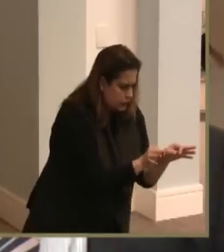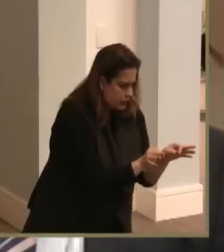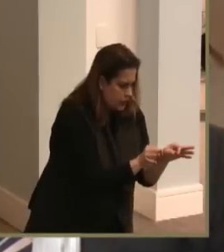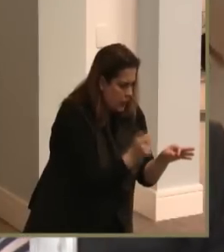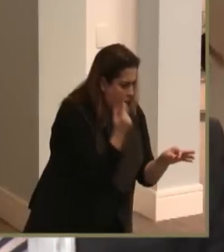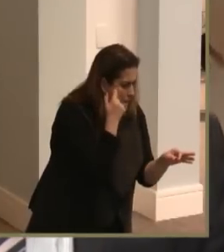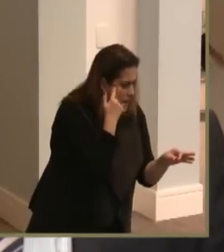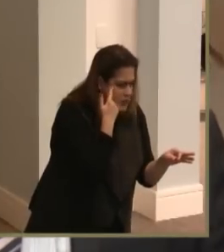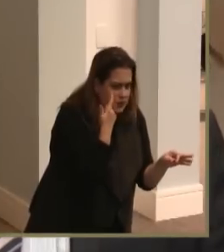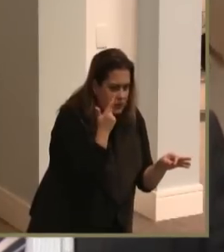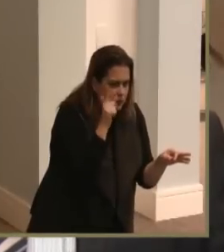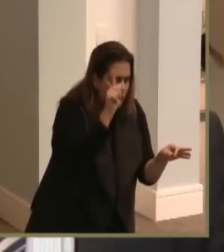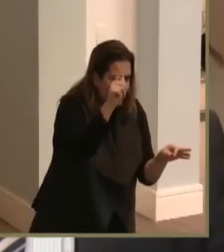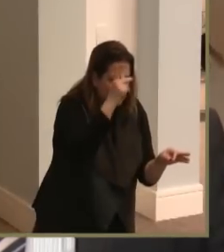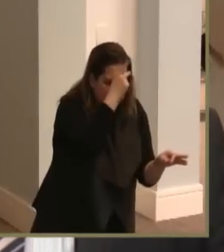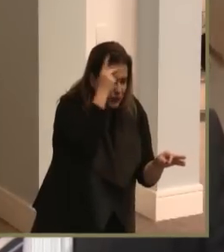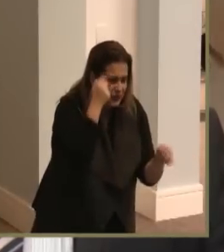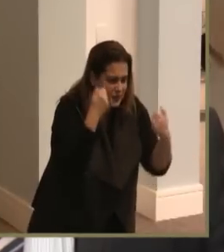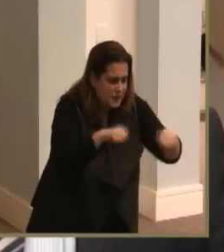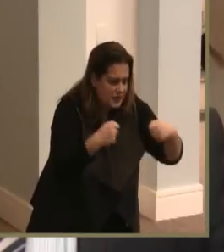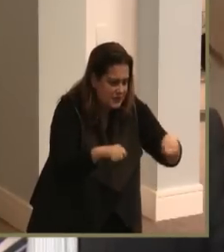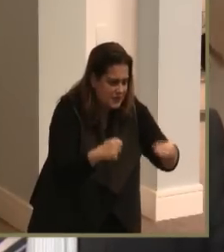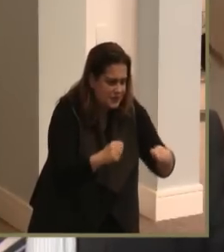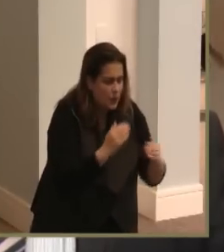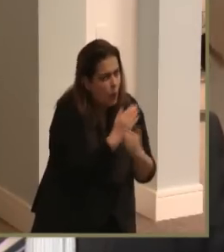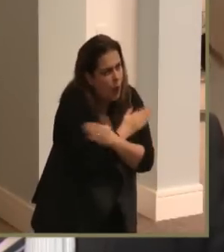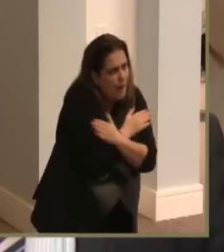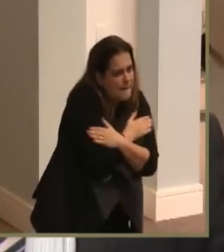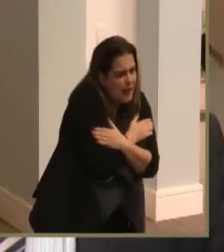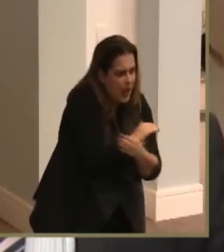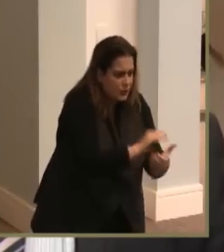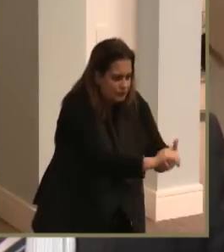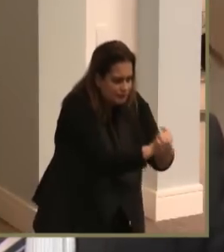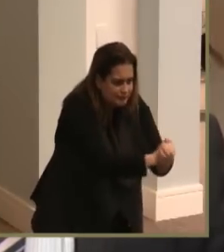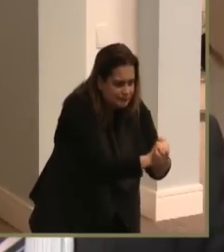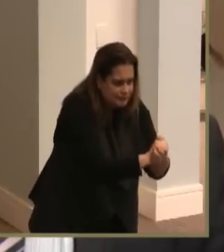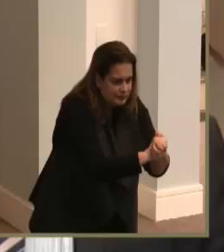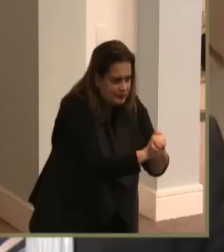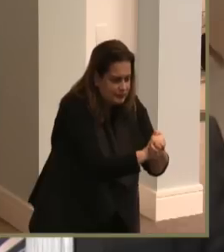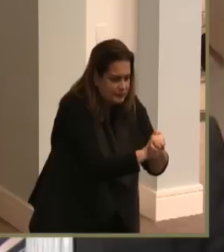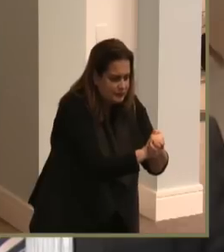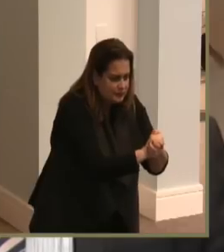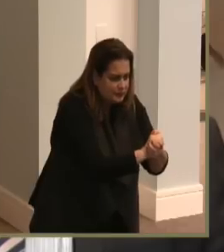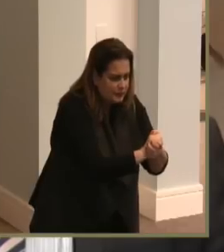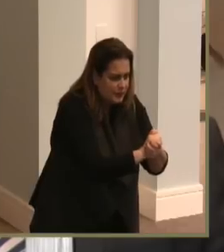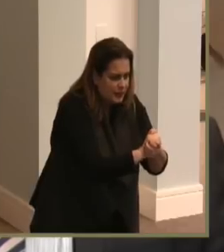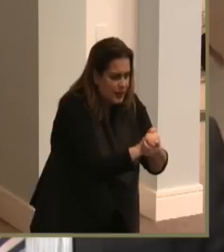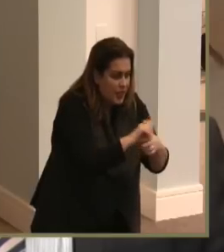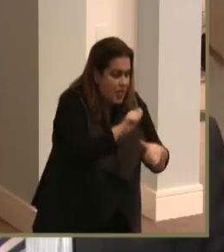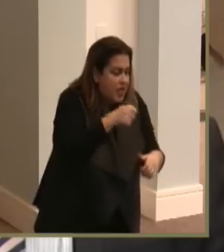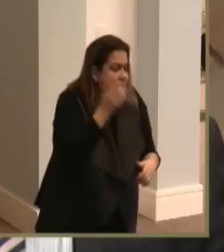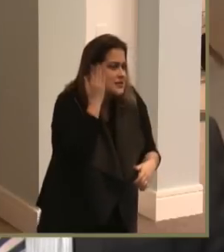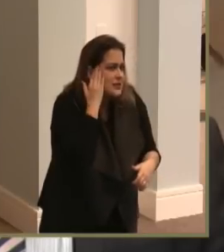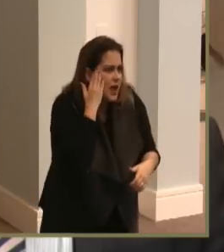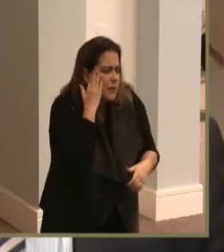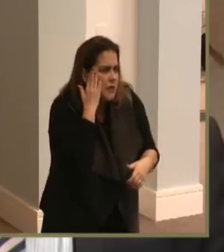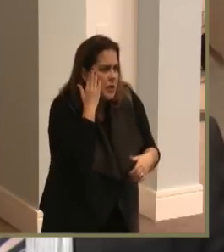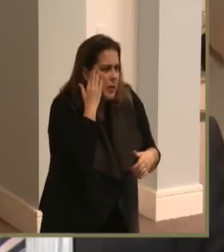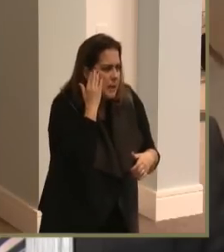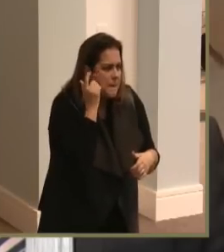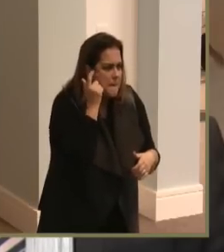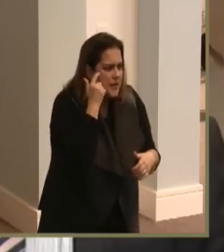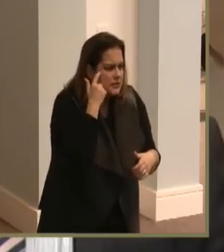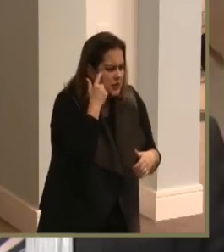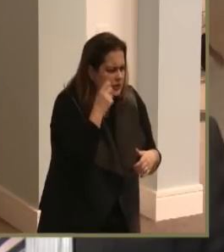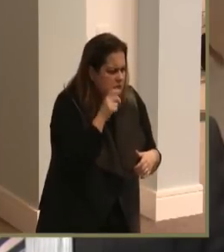de alguém que talvez precise de um abraço, de um aperto de mão. E quem sabe, sendo um pouco mais ousado, será que eu